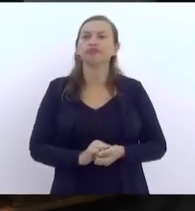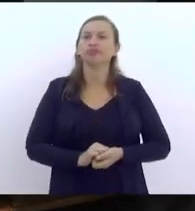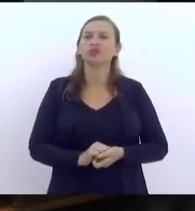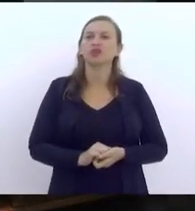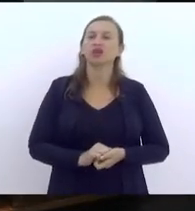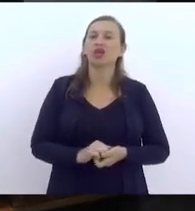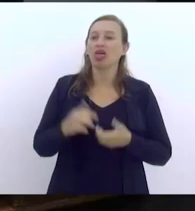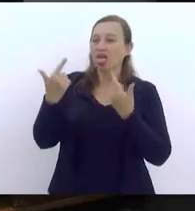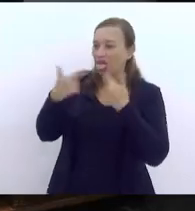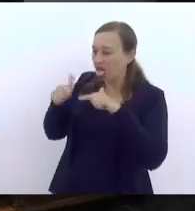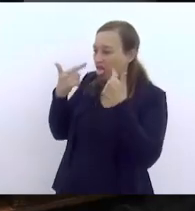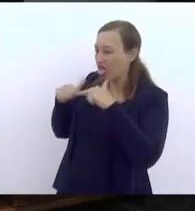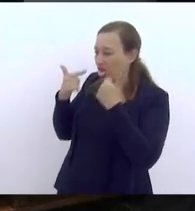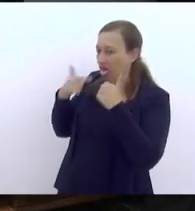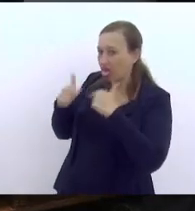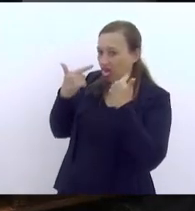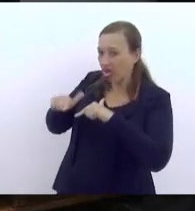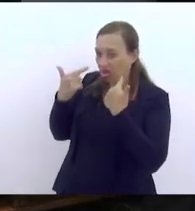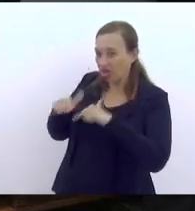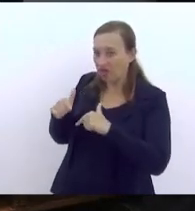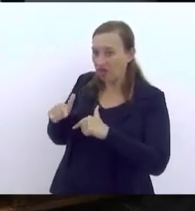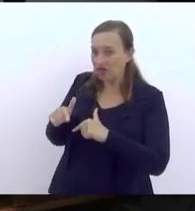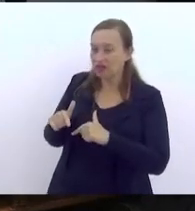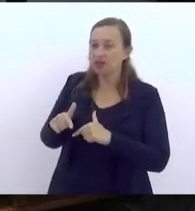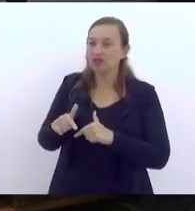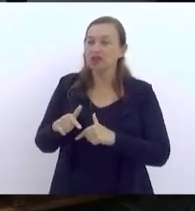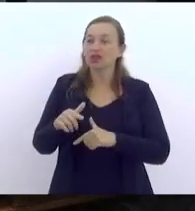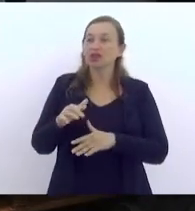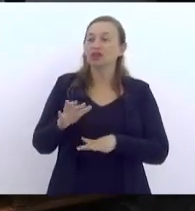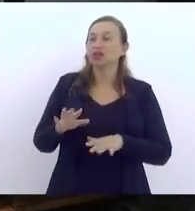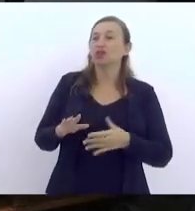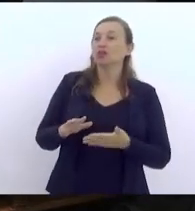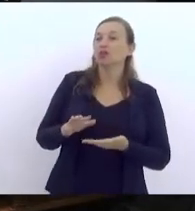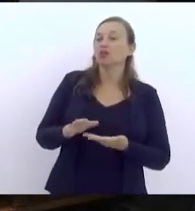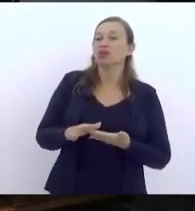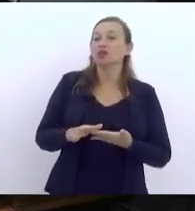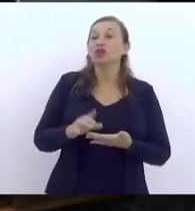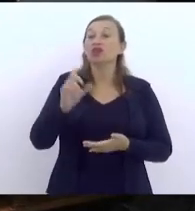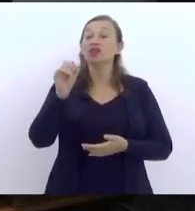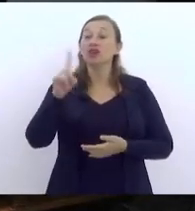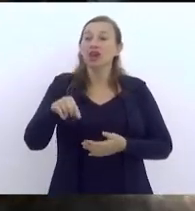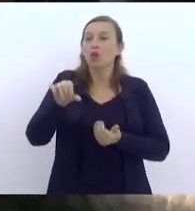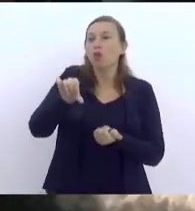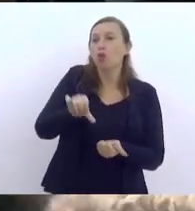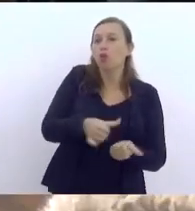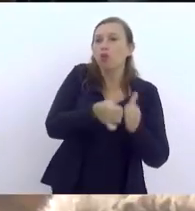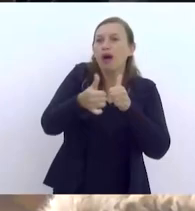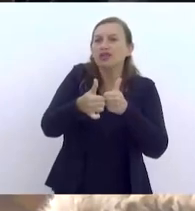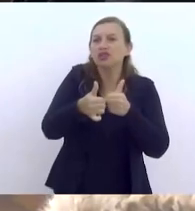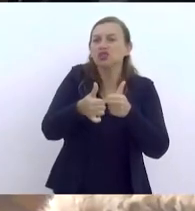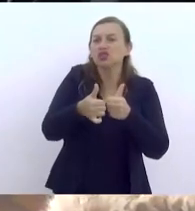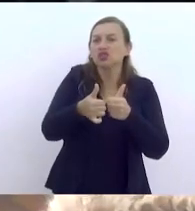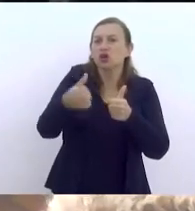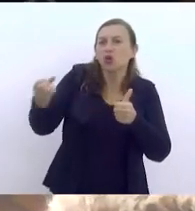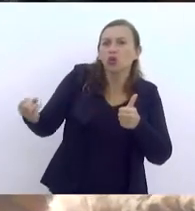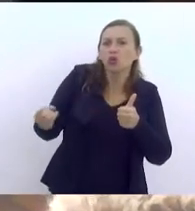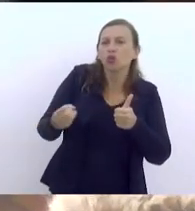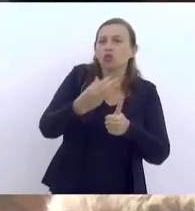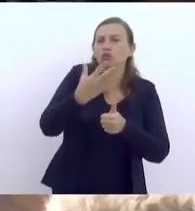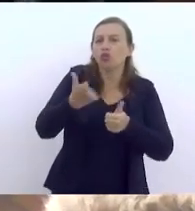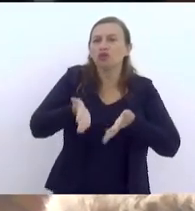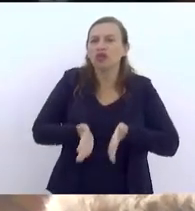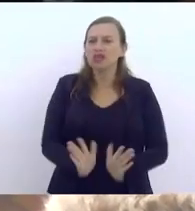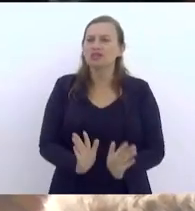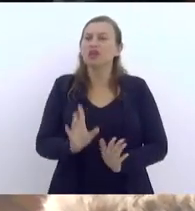Fazem deboche com o maior símbolo da fé cristã, que é o batismo, que é o símbolo do novo nascimento. Está aqui,